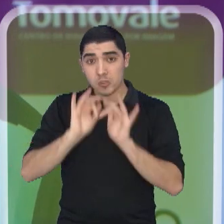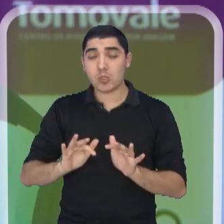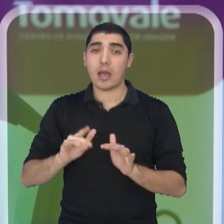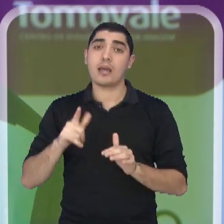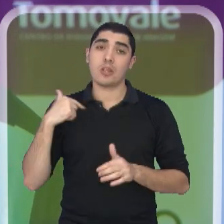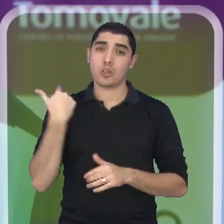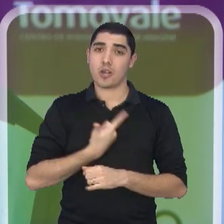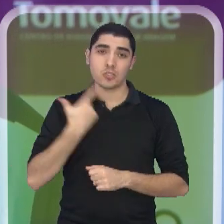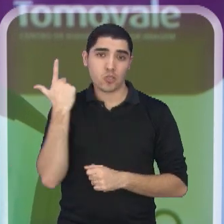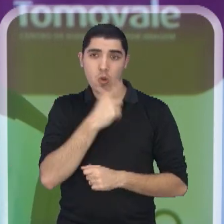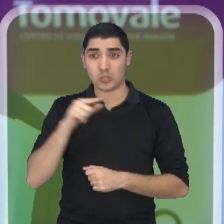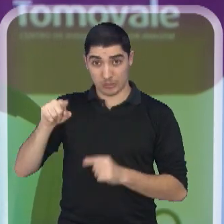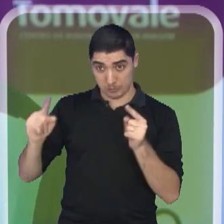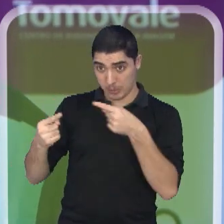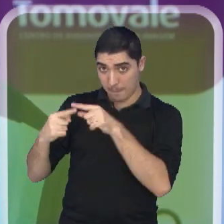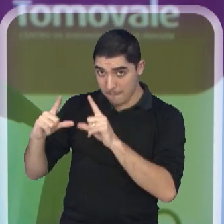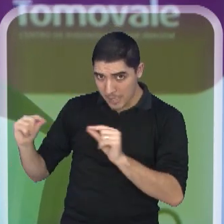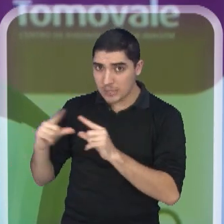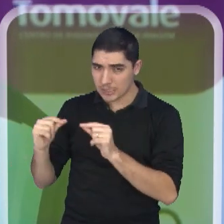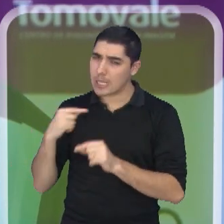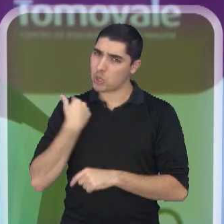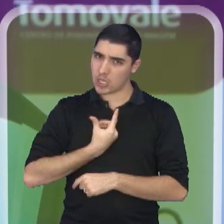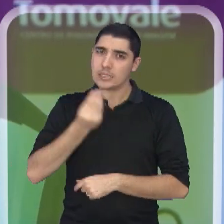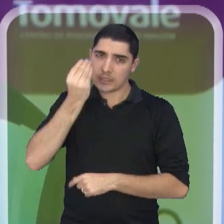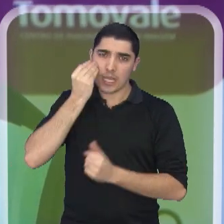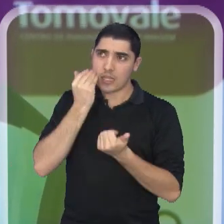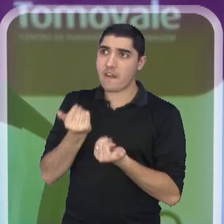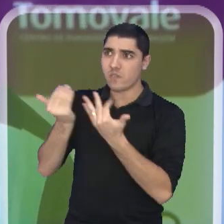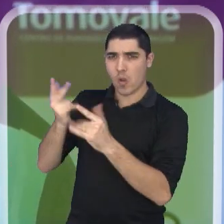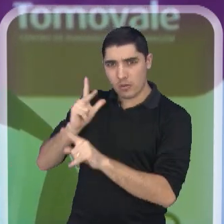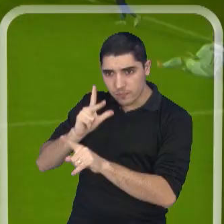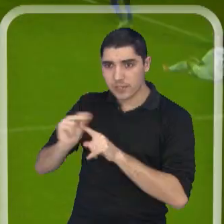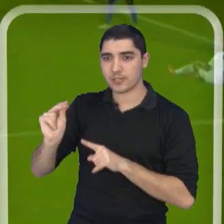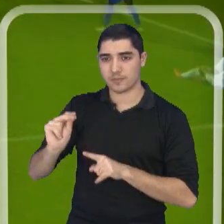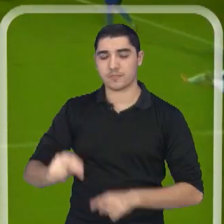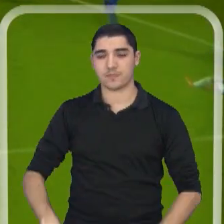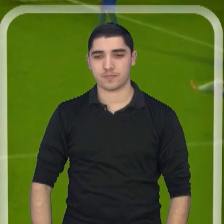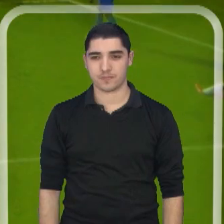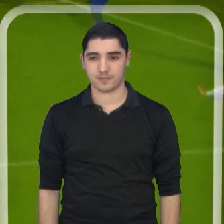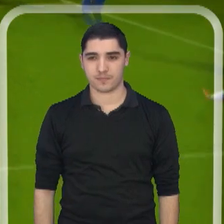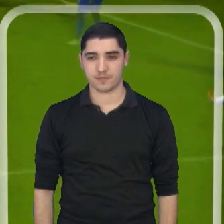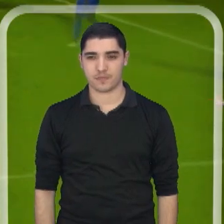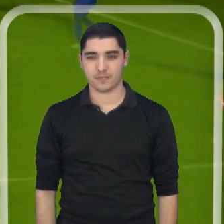também é muito qualificado, mas nós vamos buscar, sem dúvida nenhuma, a vitória.